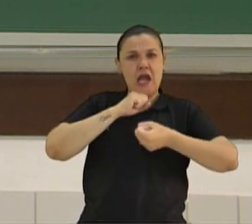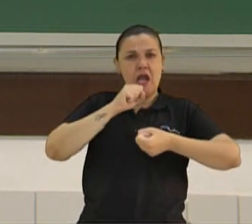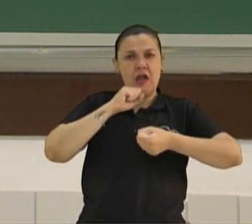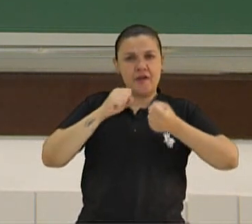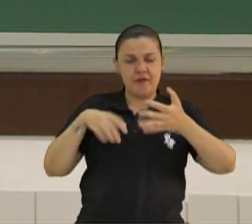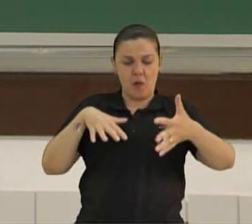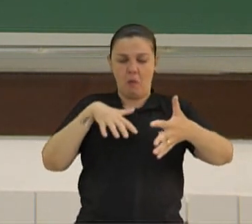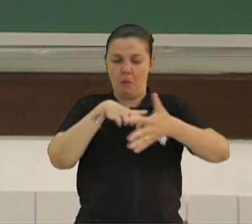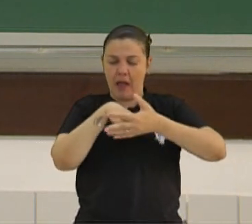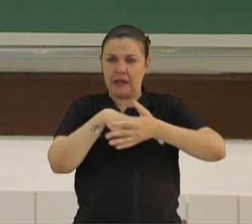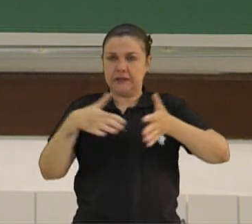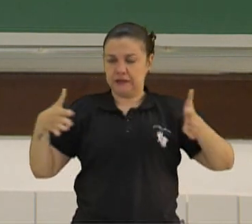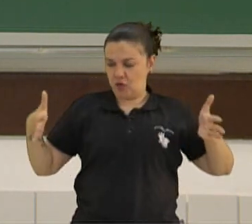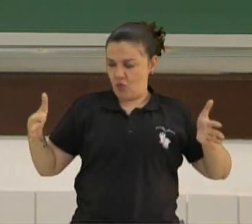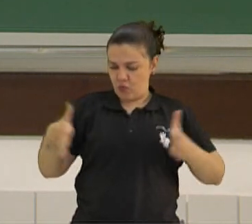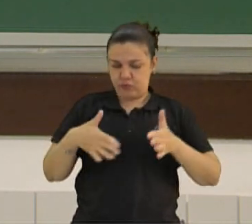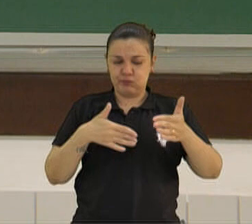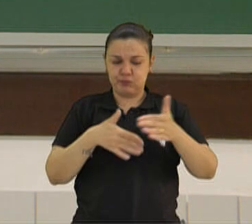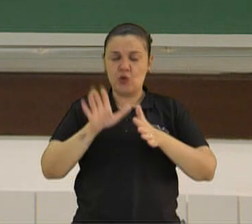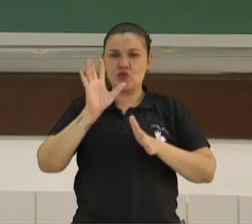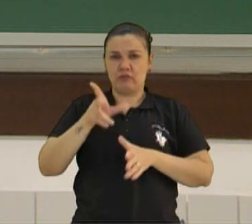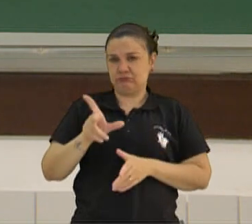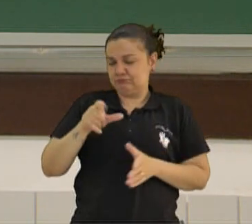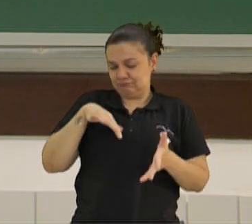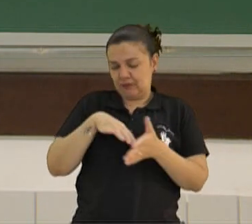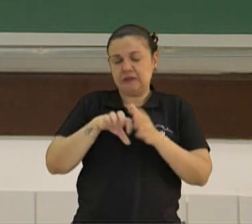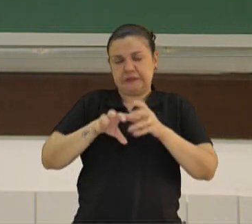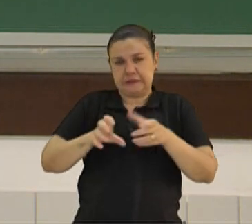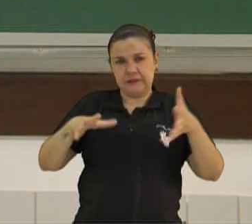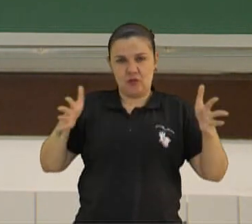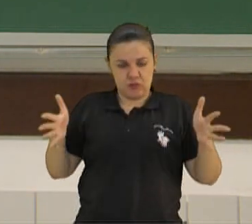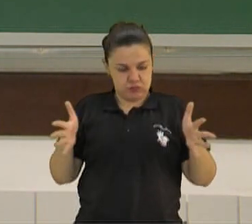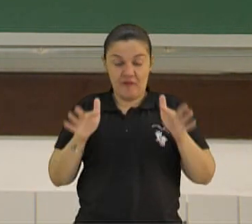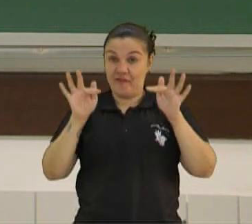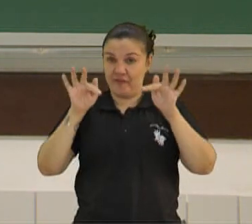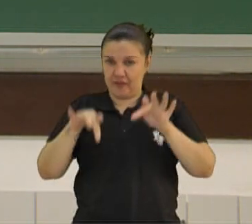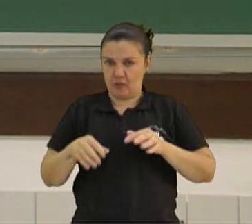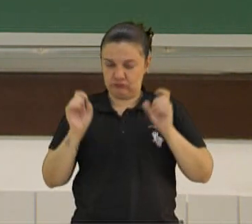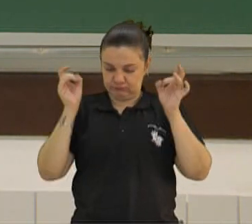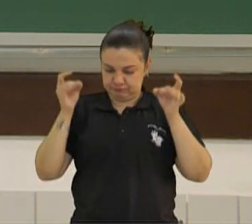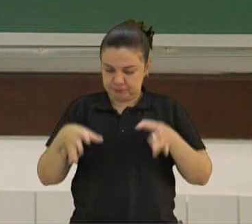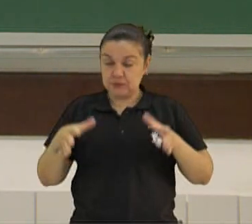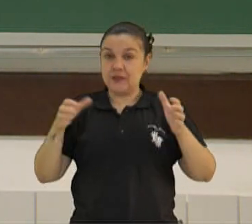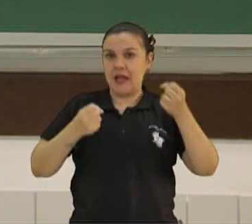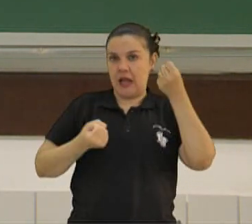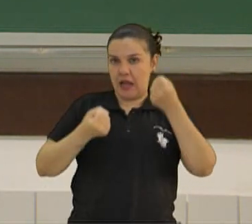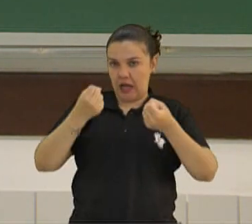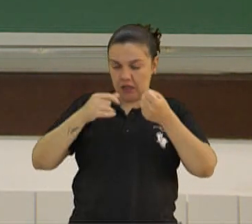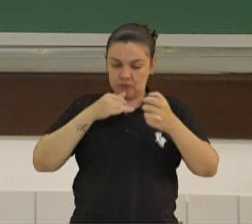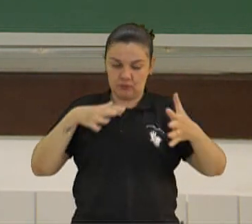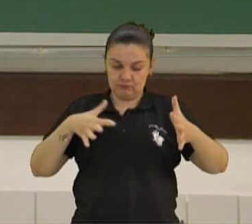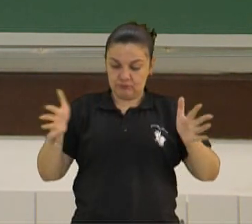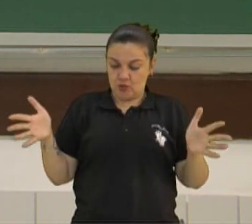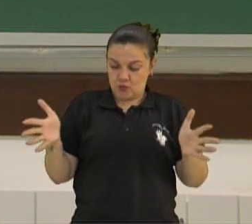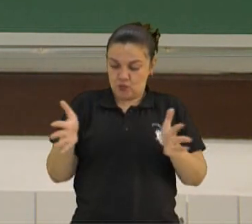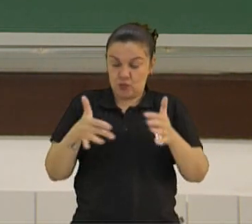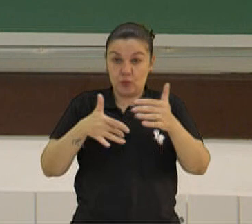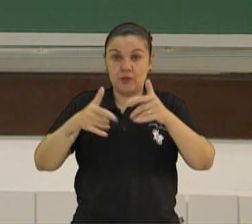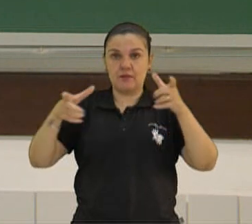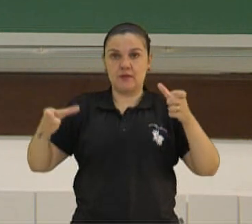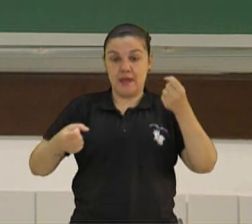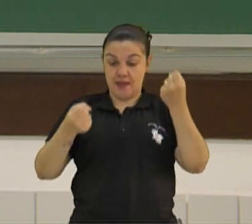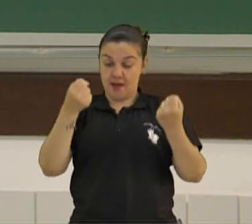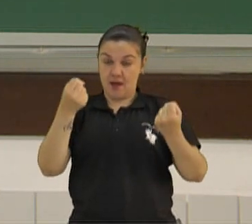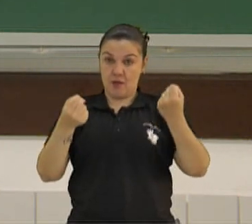o pessoal amassa, ele pega um carro bem antigo e eles vão amassar, vão dar fim àquele carro. Eles utilizam o eletroímã. Tem um